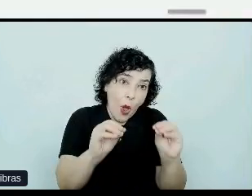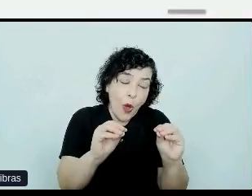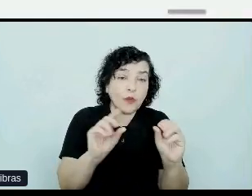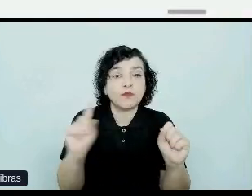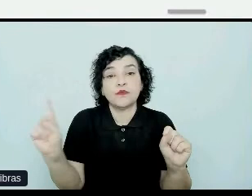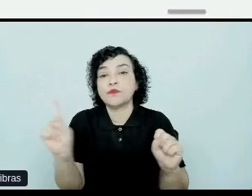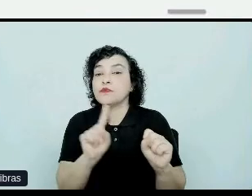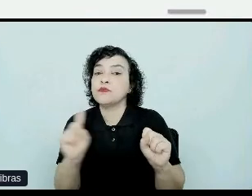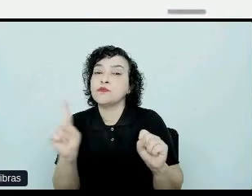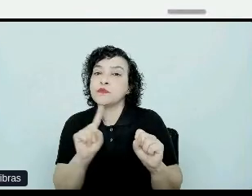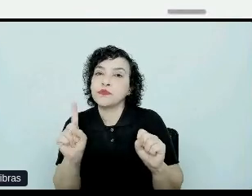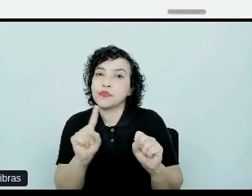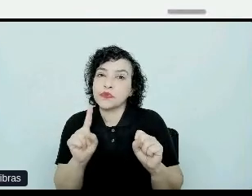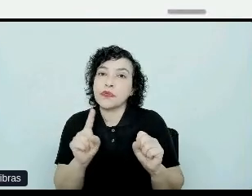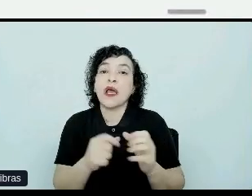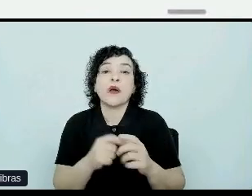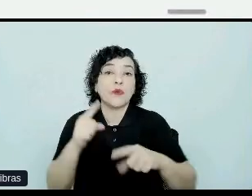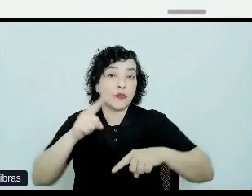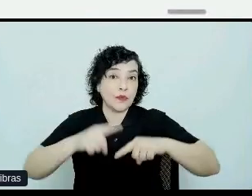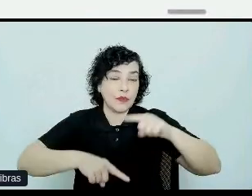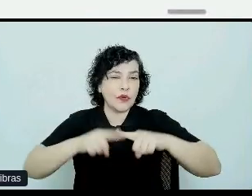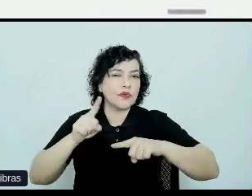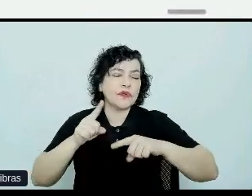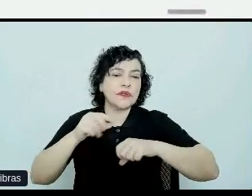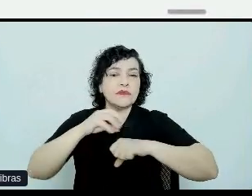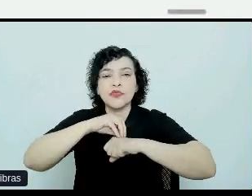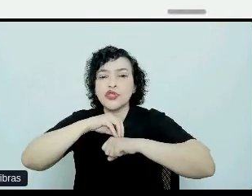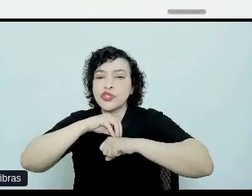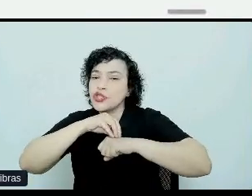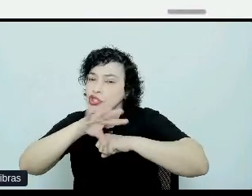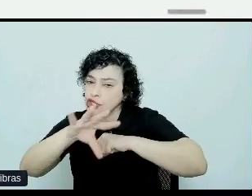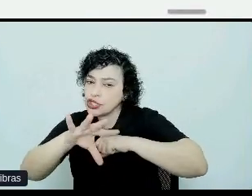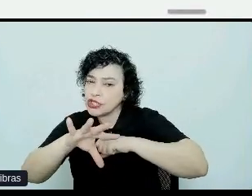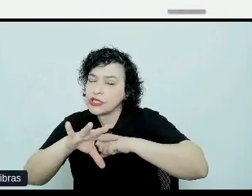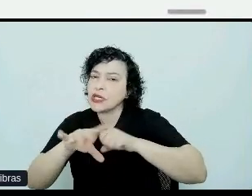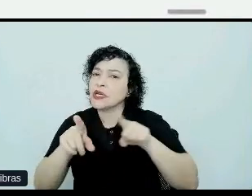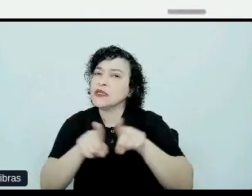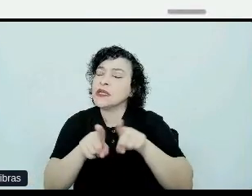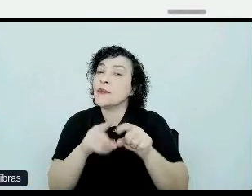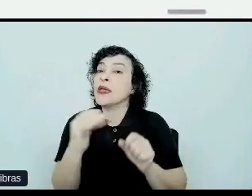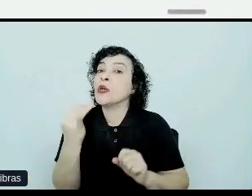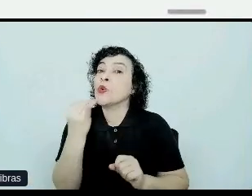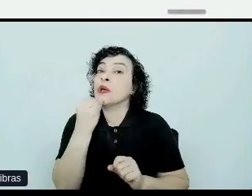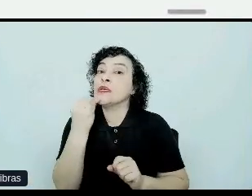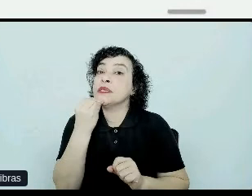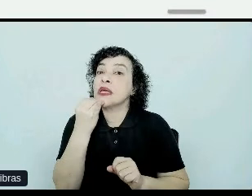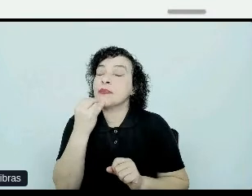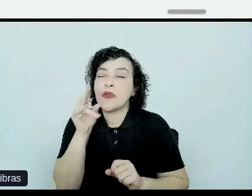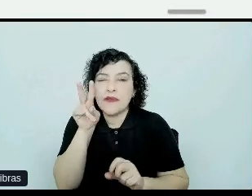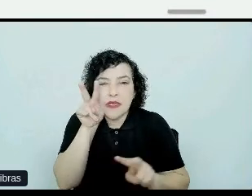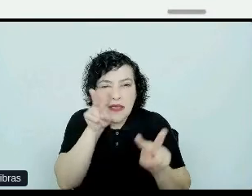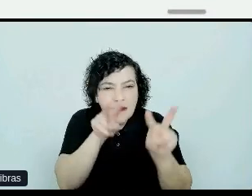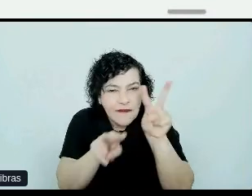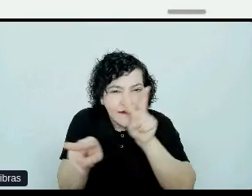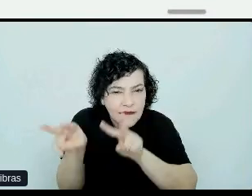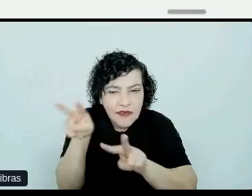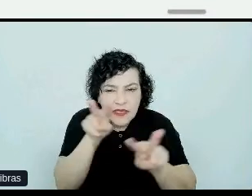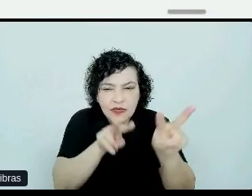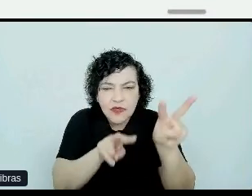elemento. Então tem ali uma diquinha, né? Tem um exemplo visual, né? Geralmente é algo